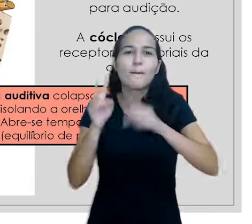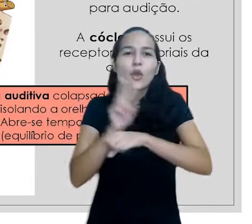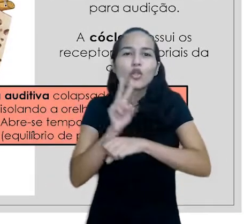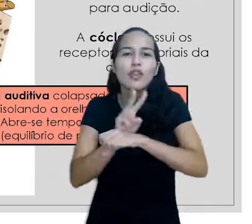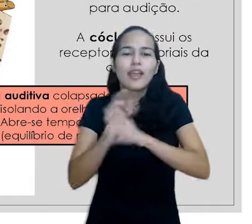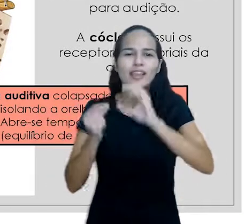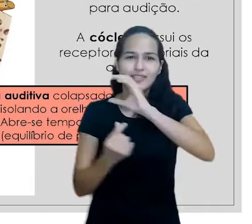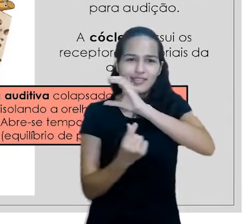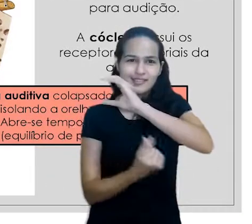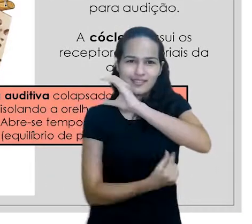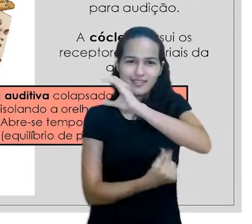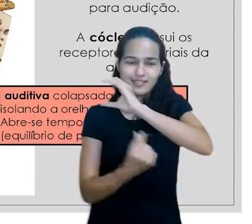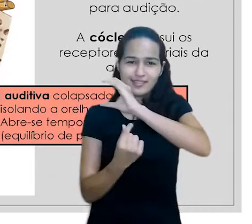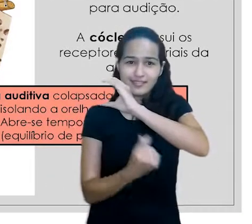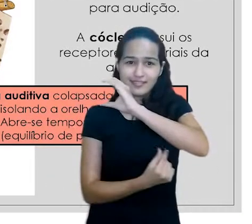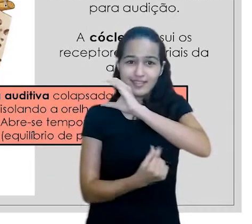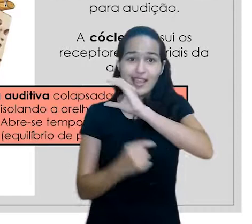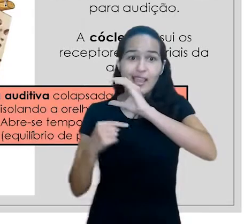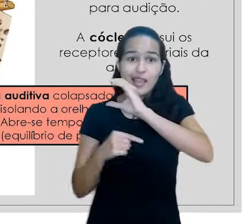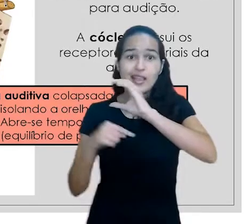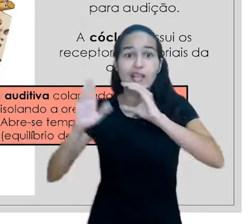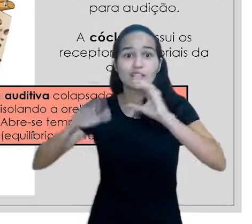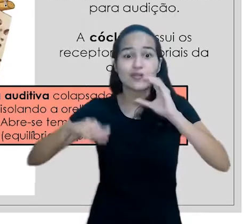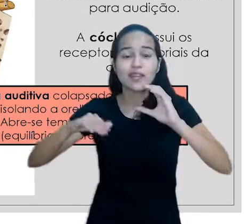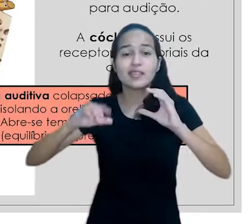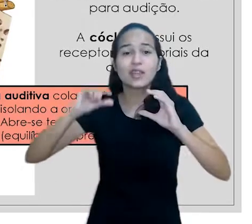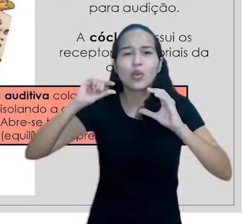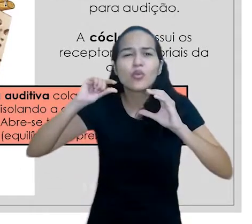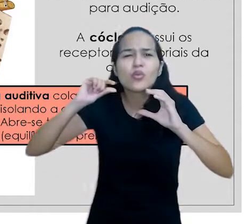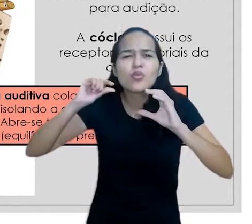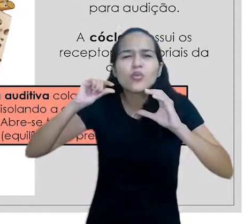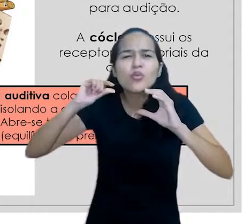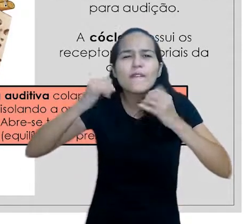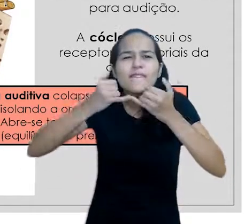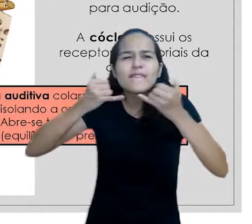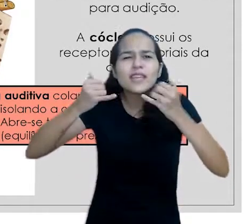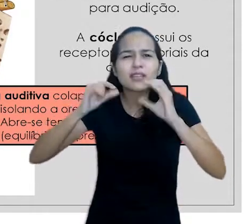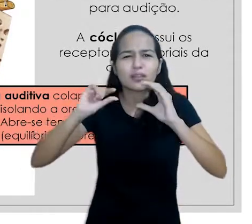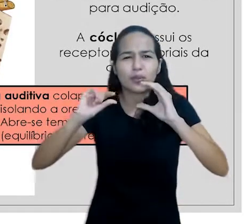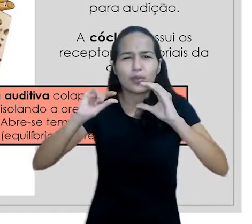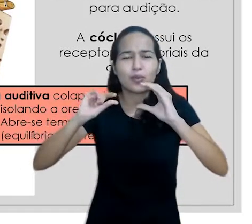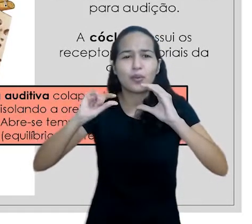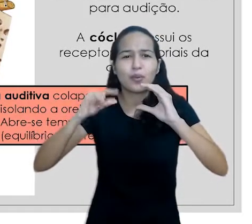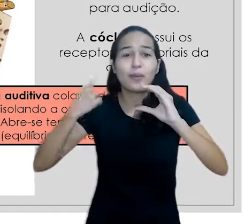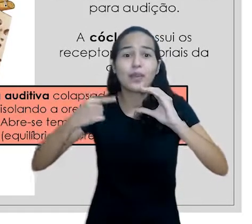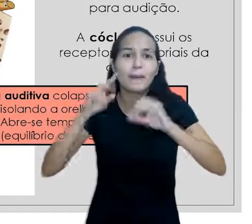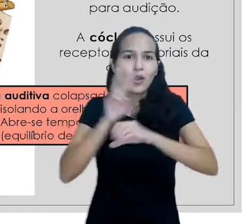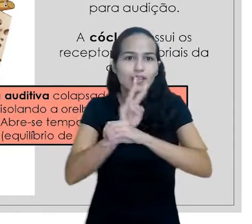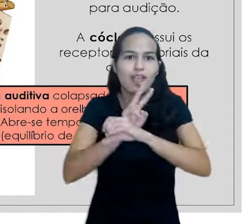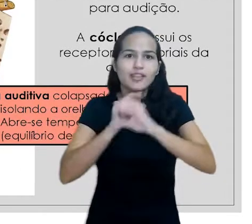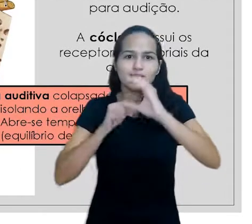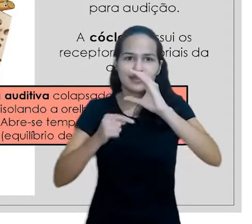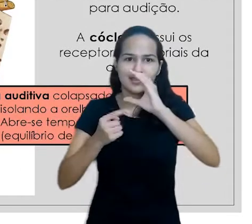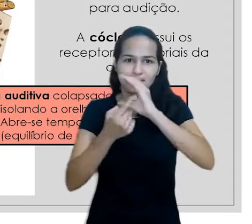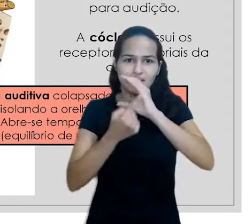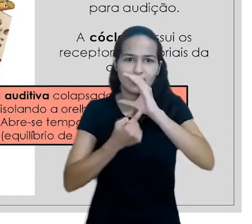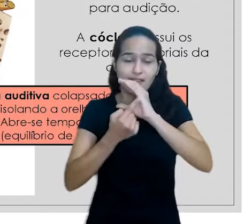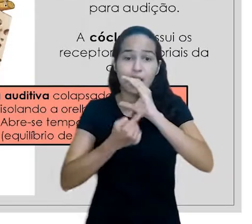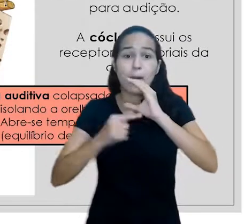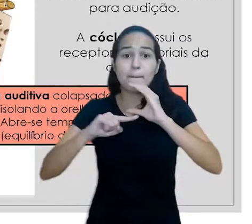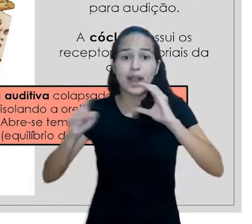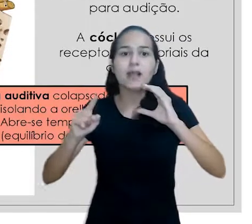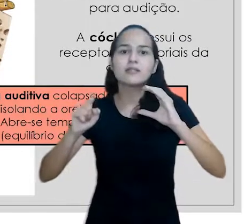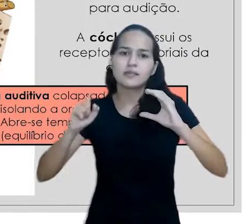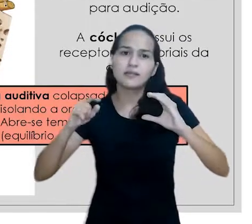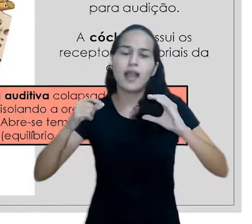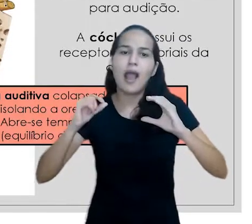da tuba auditiva. Geralmente, a tuba auditiva está colapsada, no intuito de proteção, de isolamento da